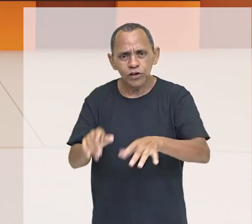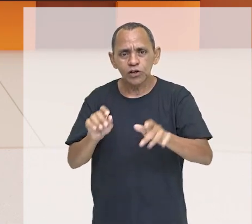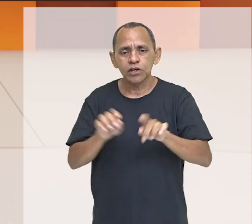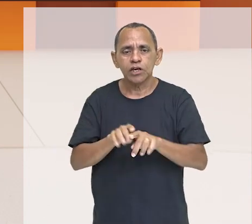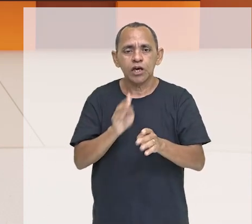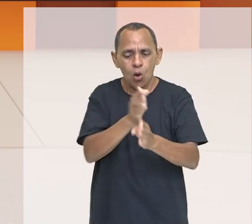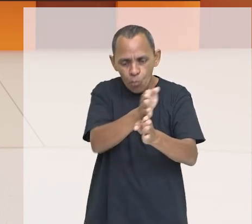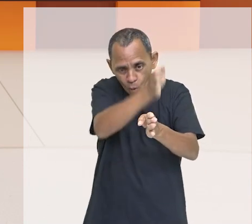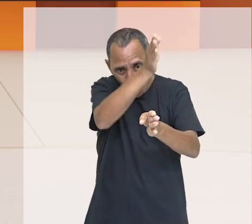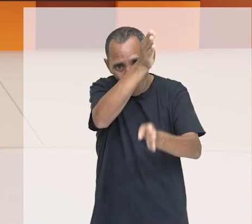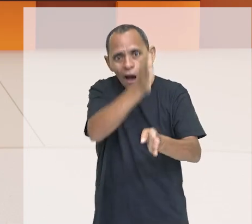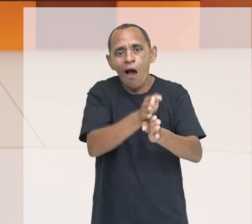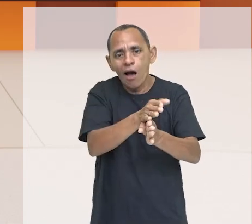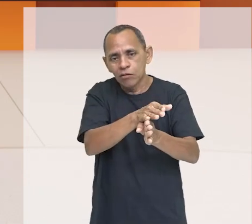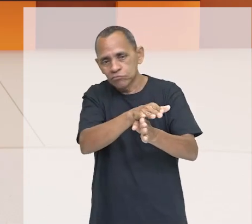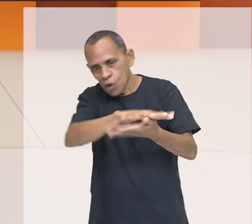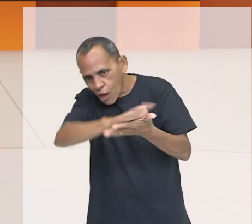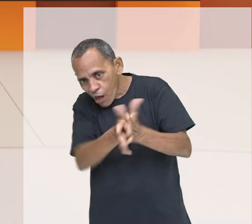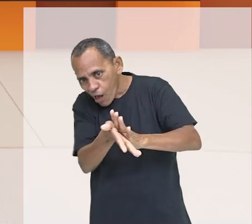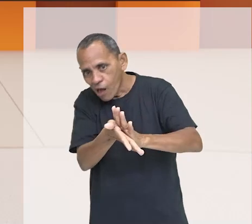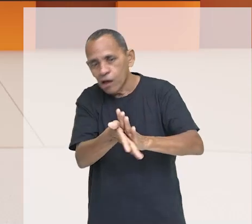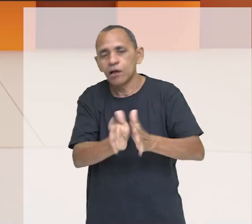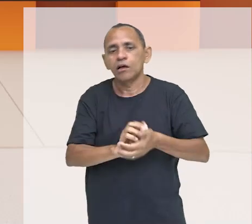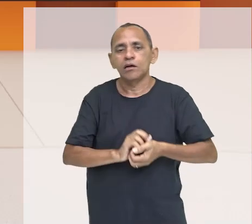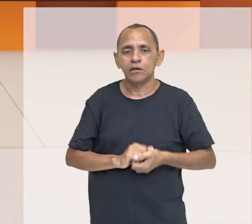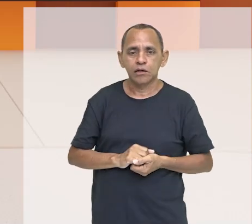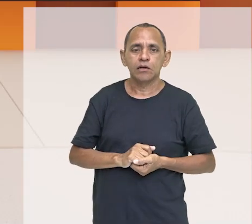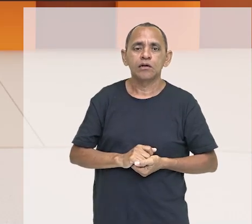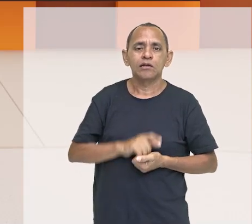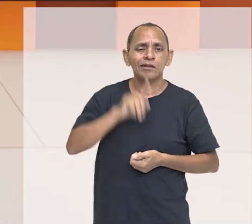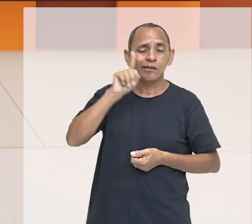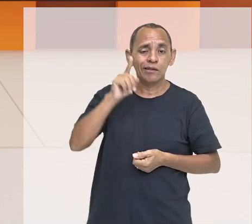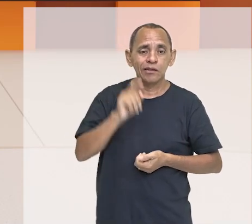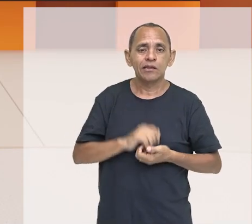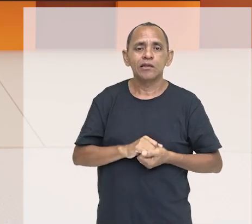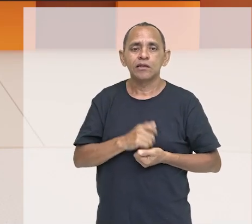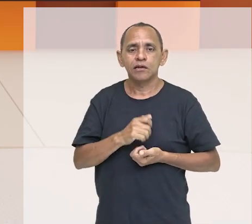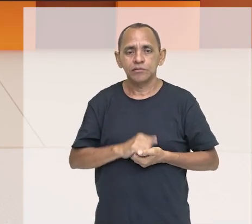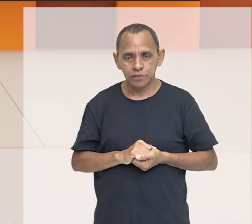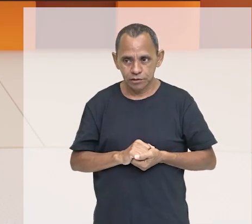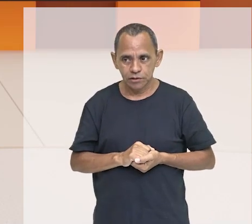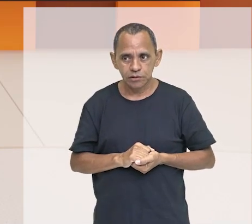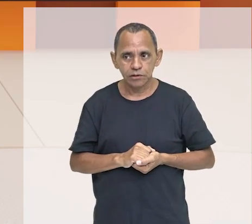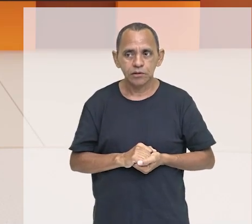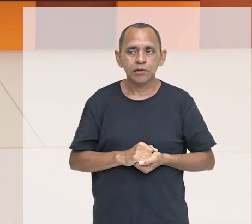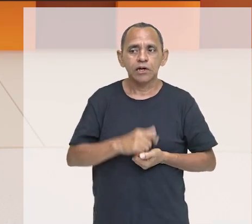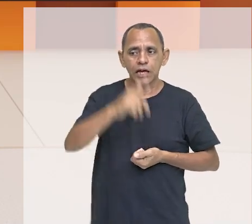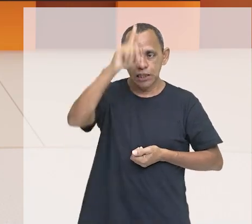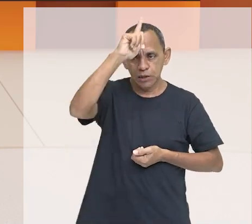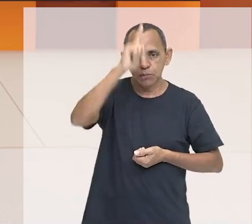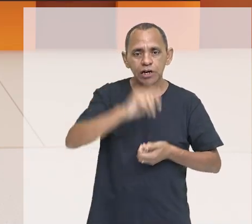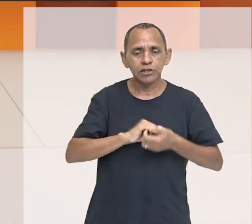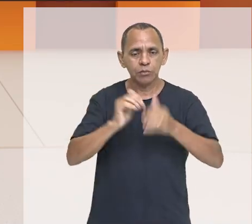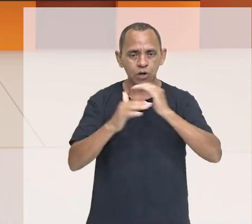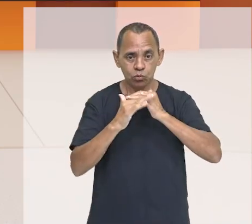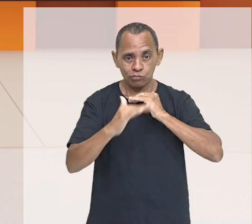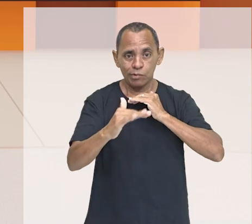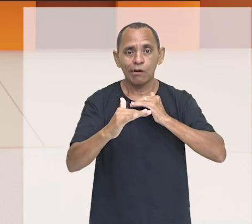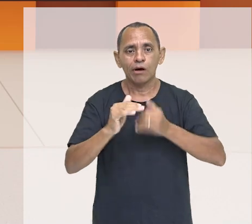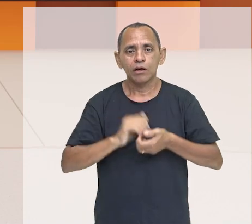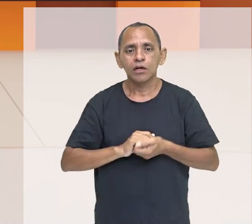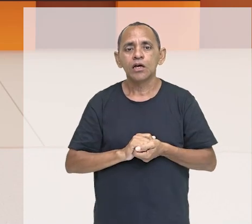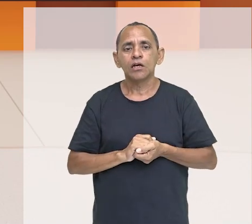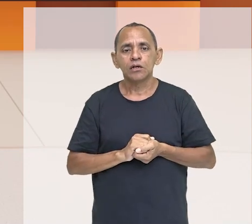de Berlim. Aí nós vamos aqui para o Estado de bem-estar social, economia democraticamente regulada pelo